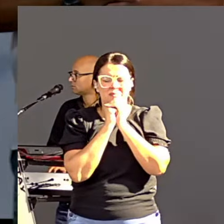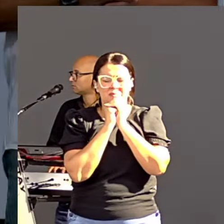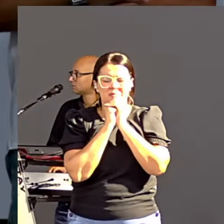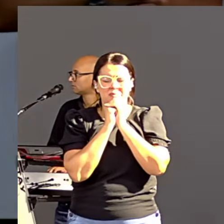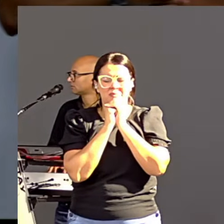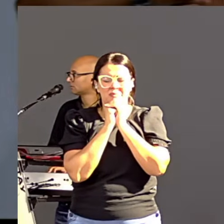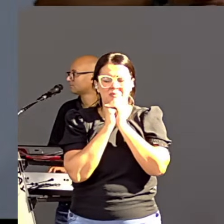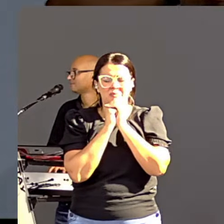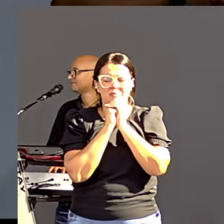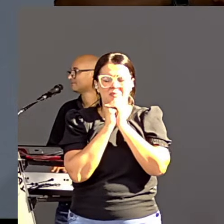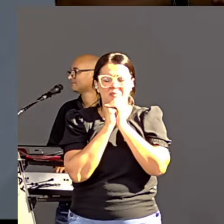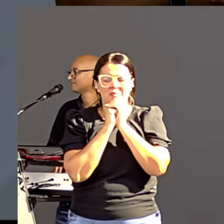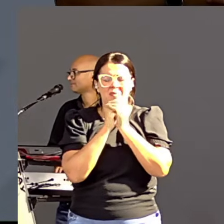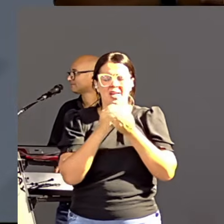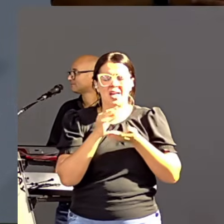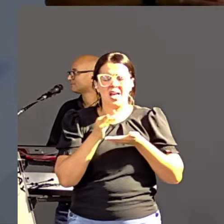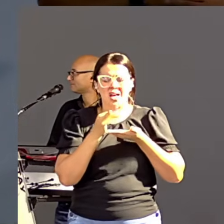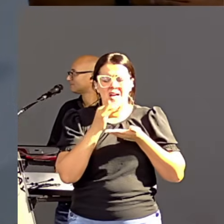Comamos o corpo de Cristo.